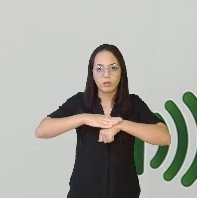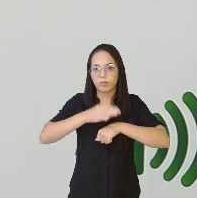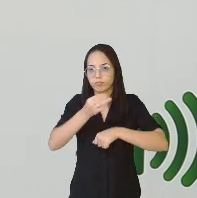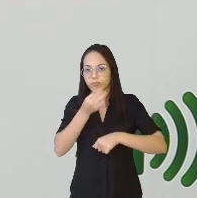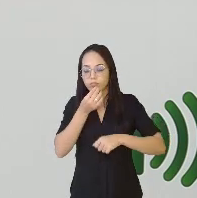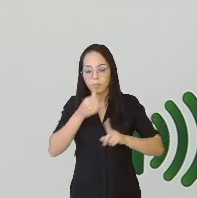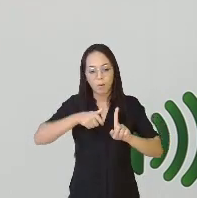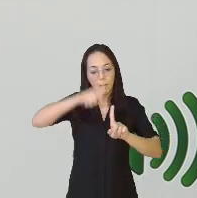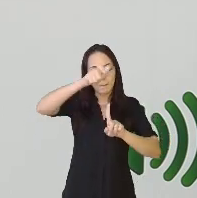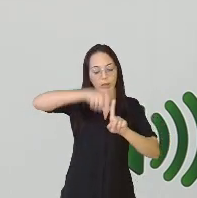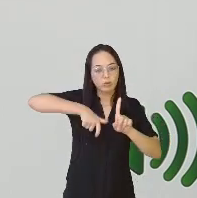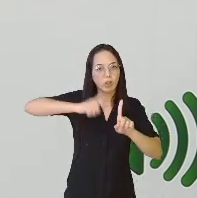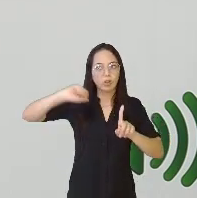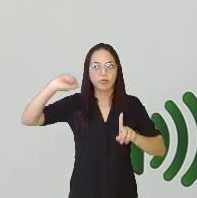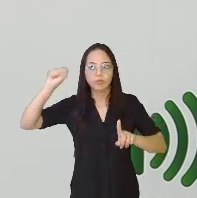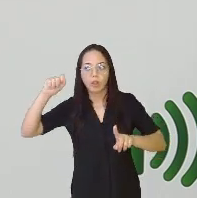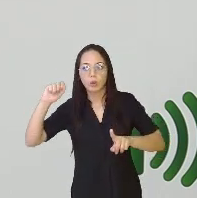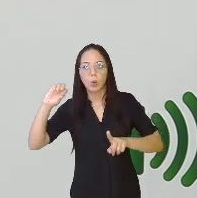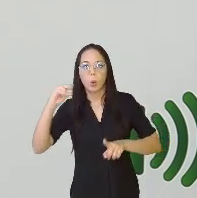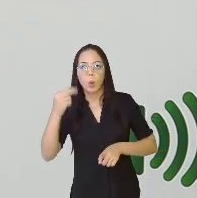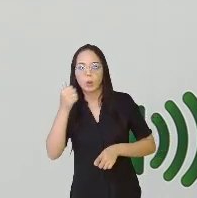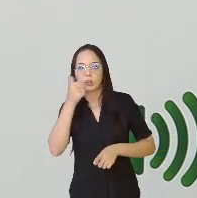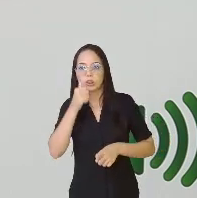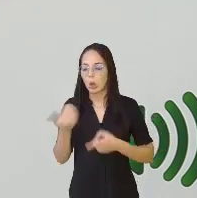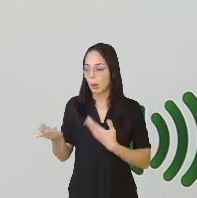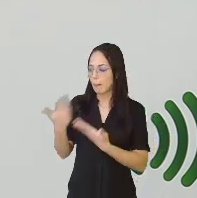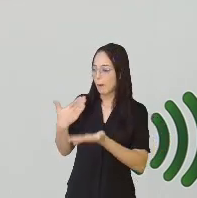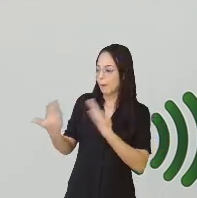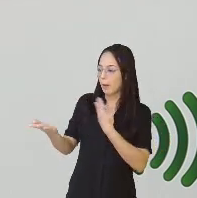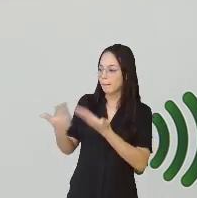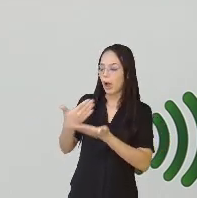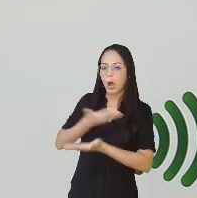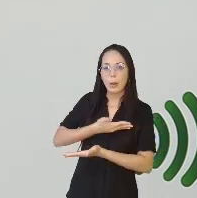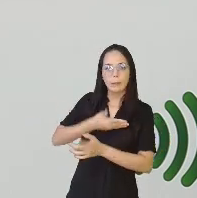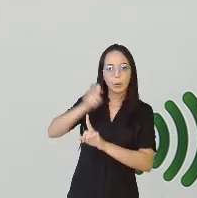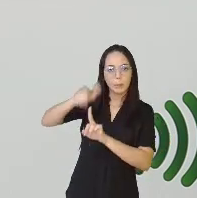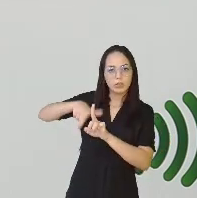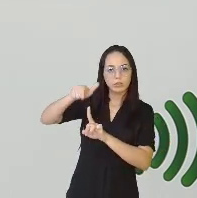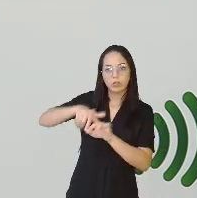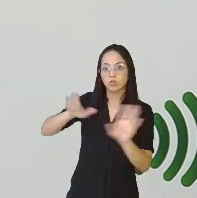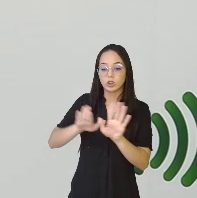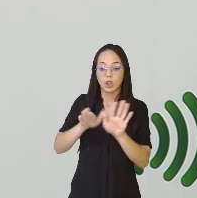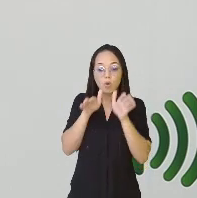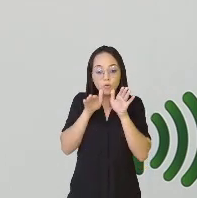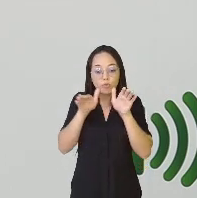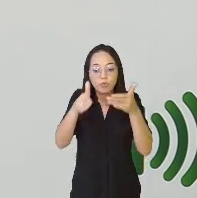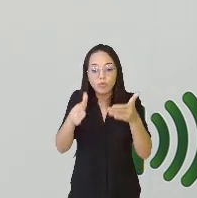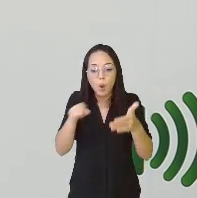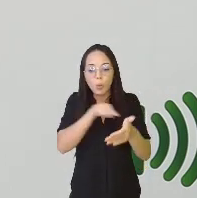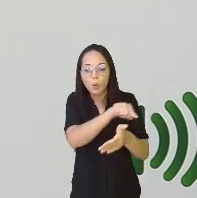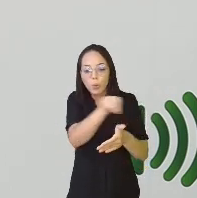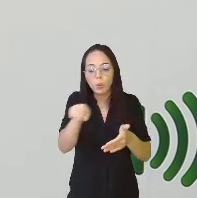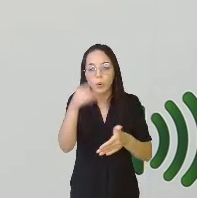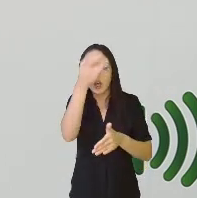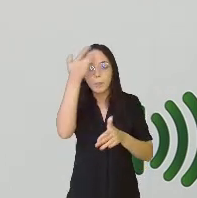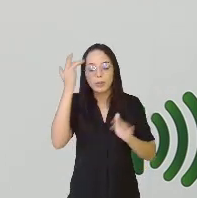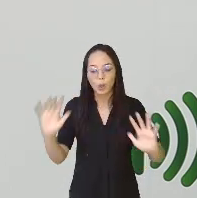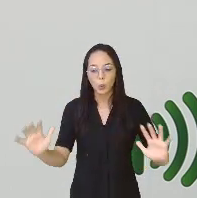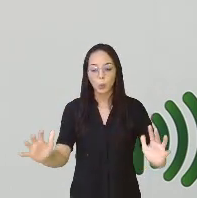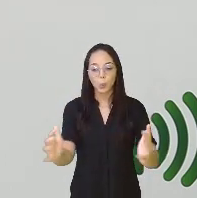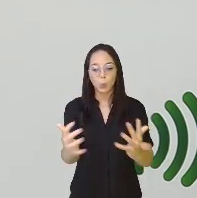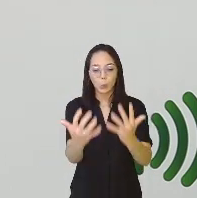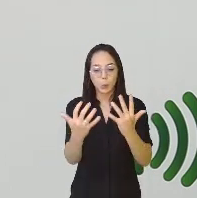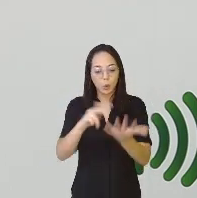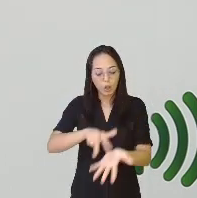da personagem, do ator, da atriz, falar com quem está do seu lado, dialogar, ele fala se dirigindo ao público e